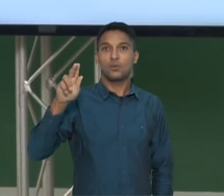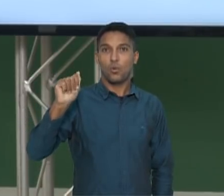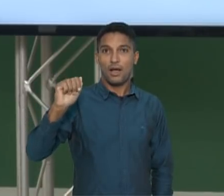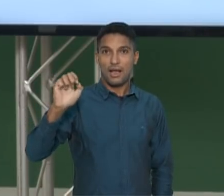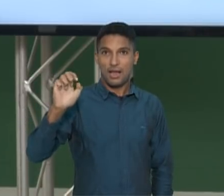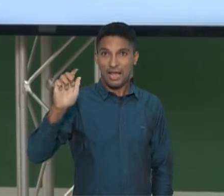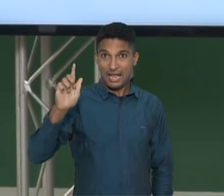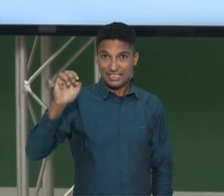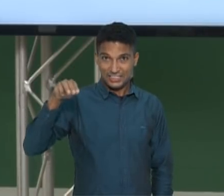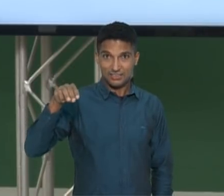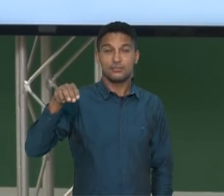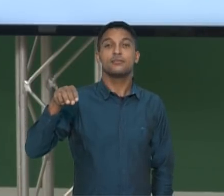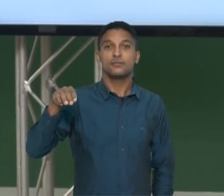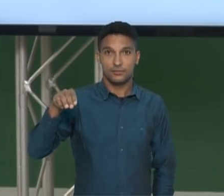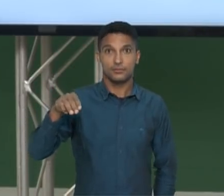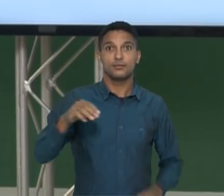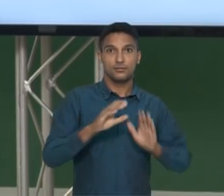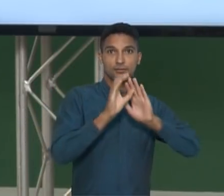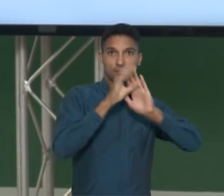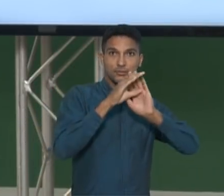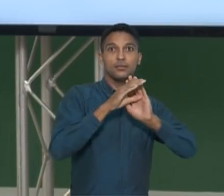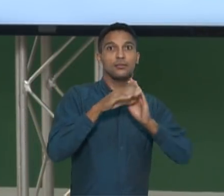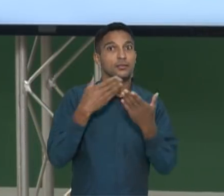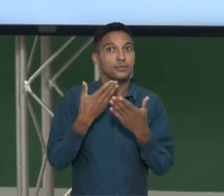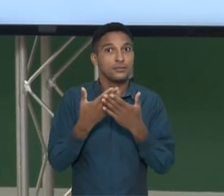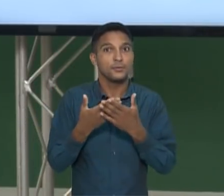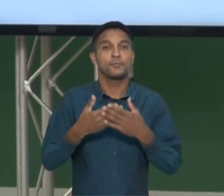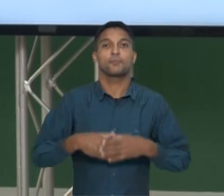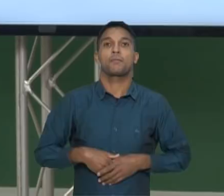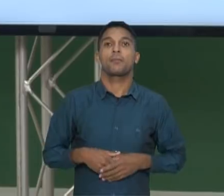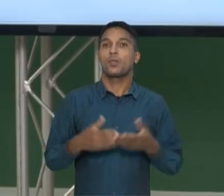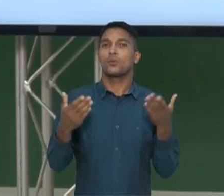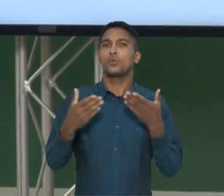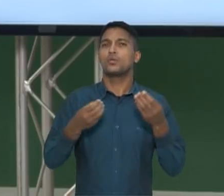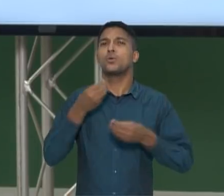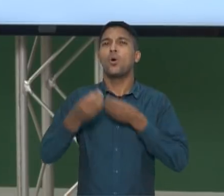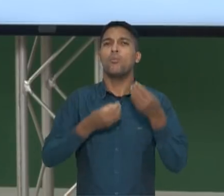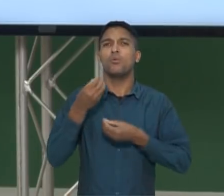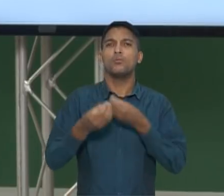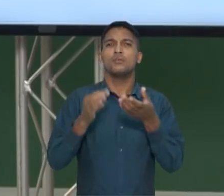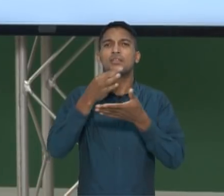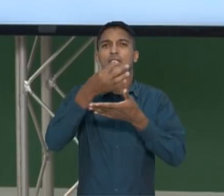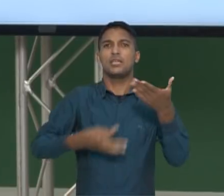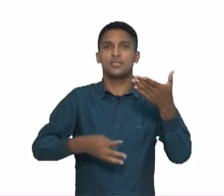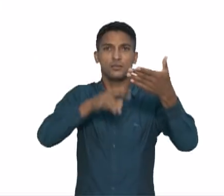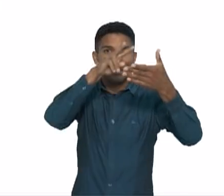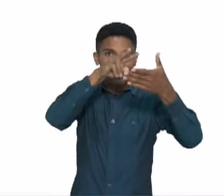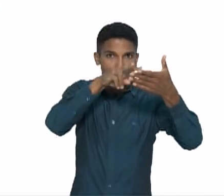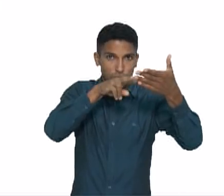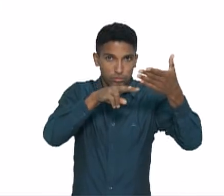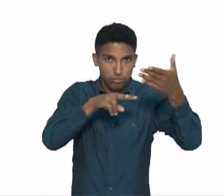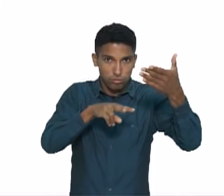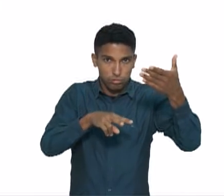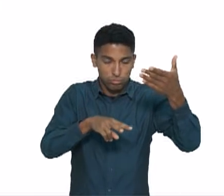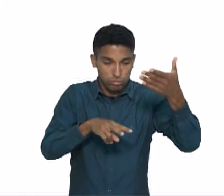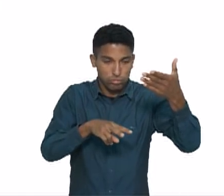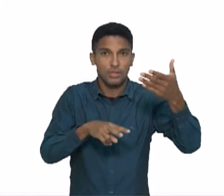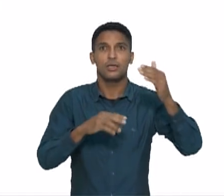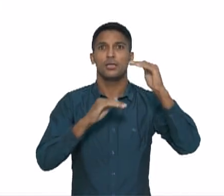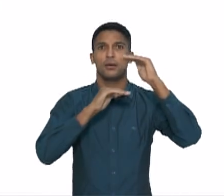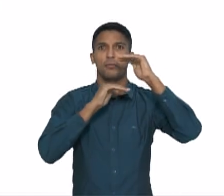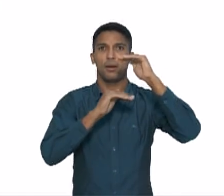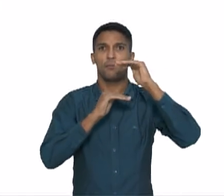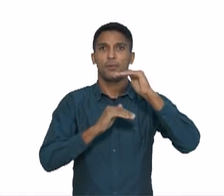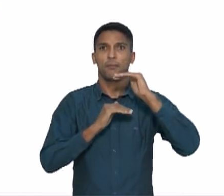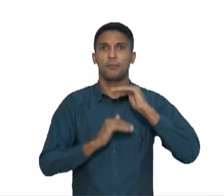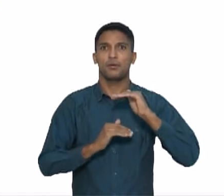para essa aula a gente preparou um pouco como que a gente vai fazer a identificação das partes que compõem o enredo, né? O